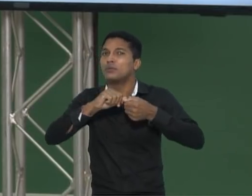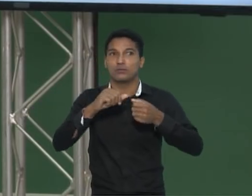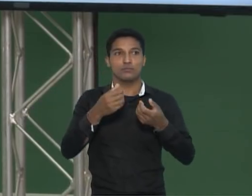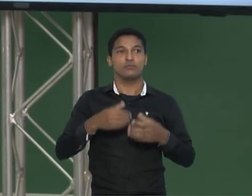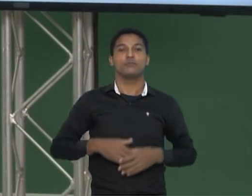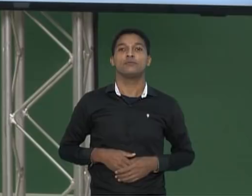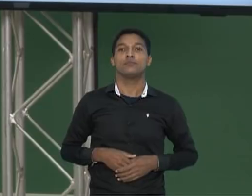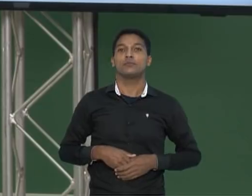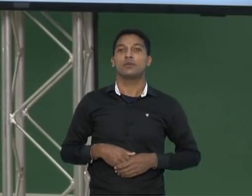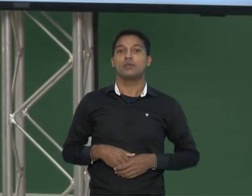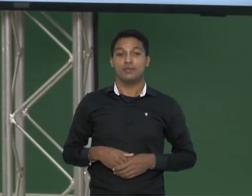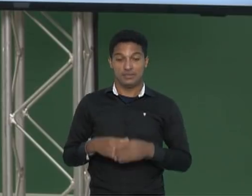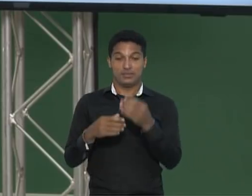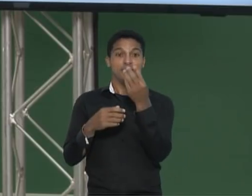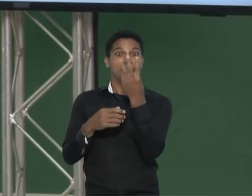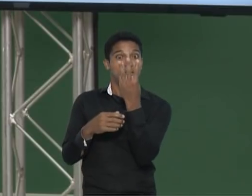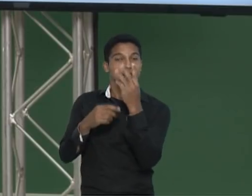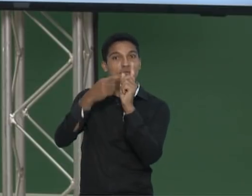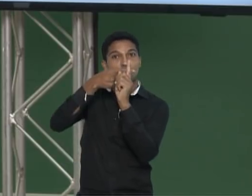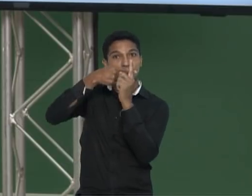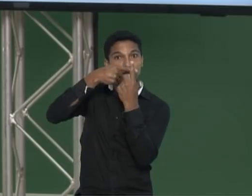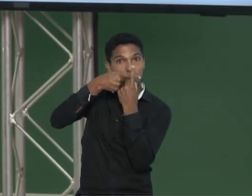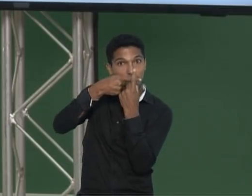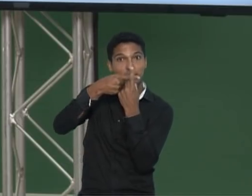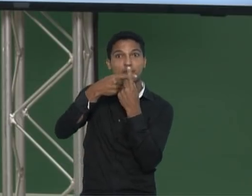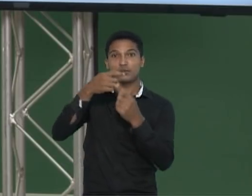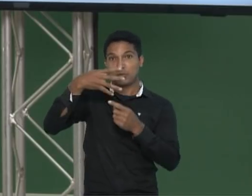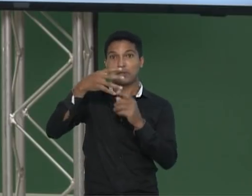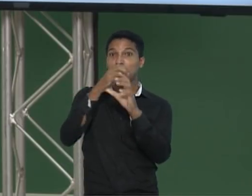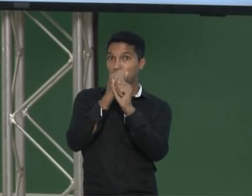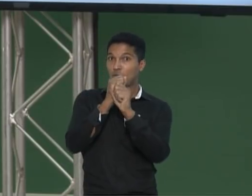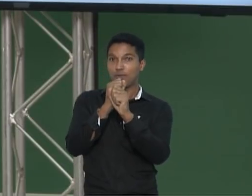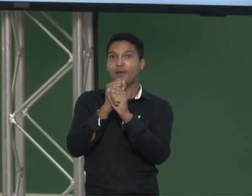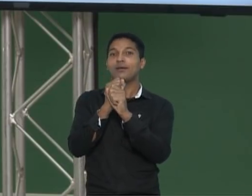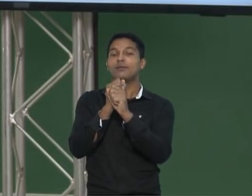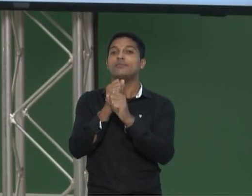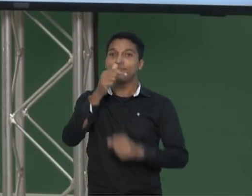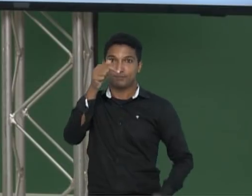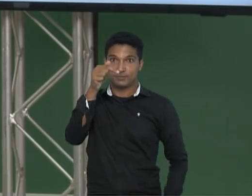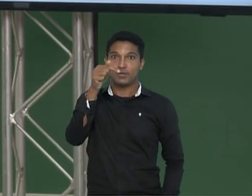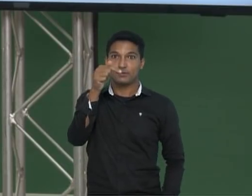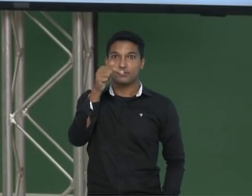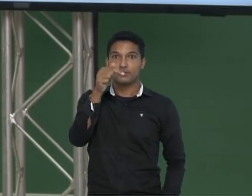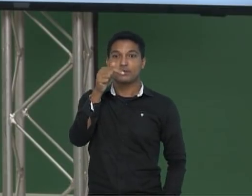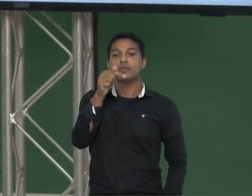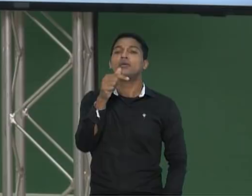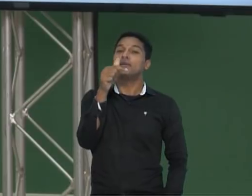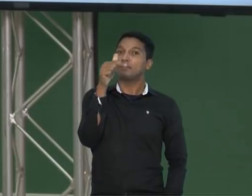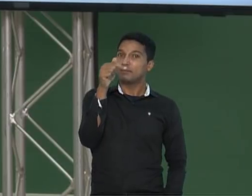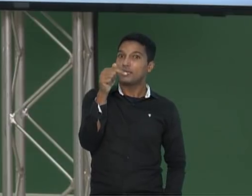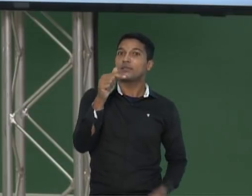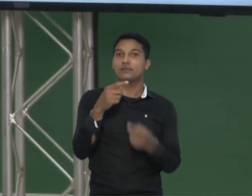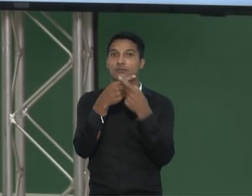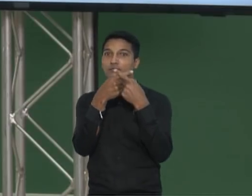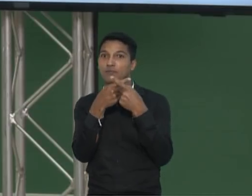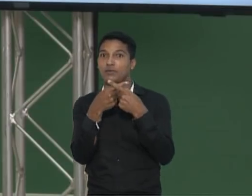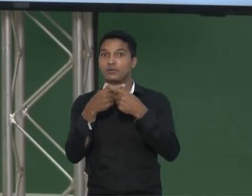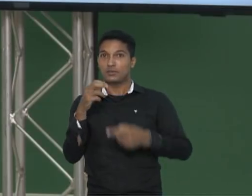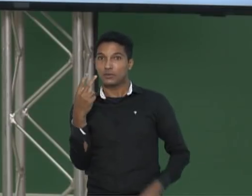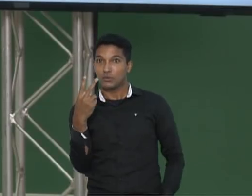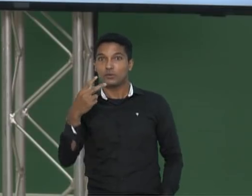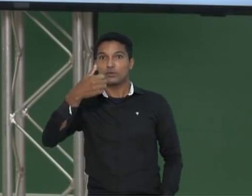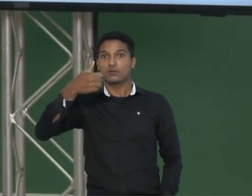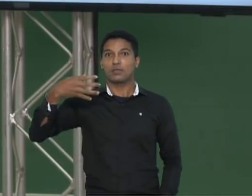iriam somar o 3 mais 4, primeiro, que dá 7, e 7 vezes 2, 14,